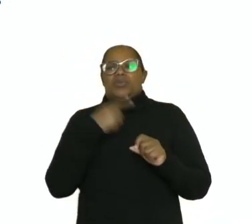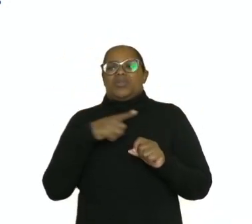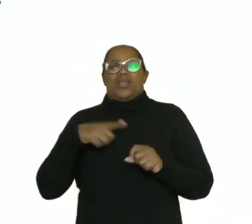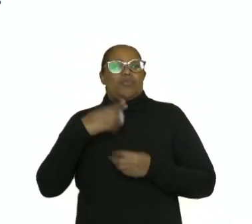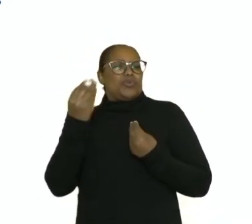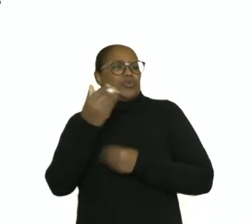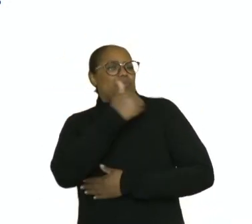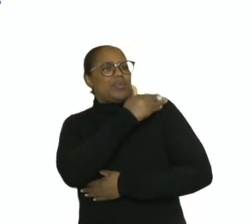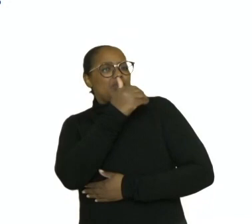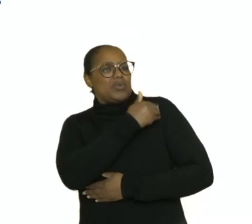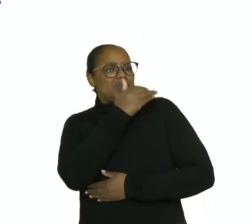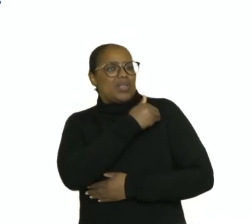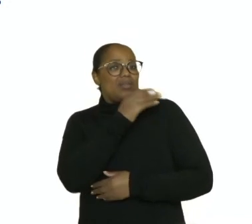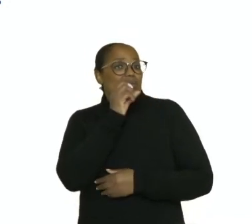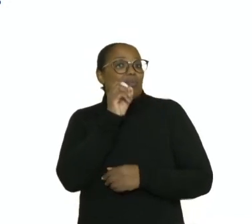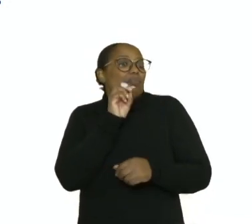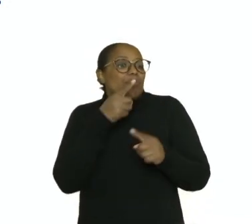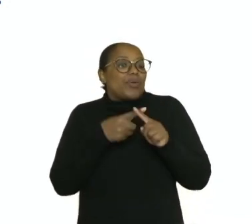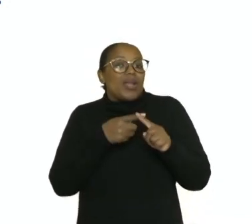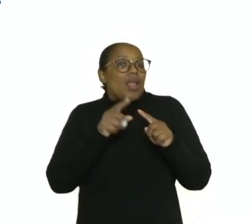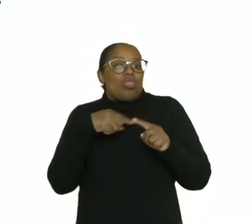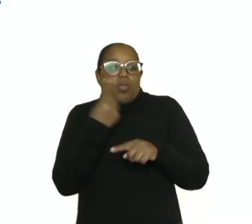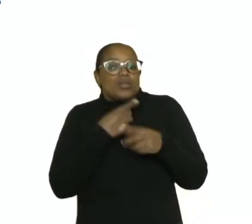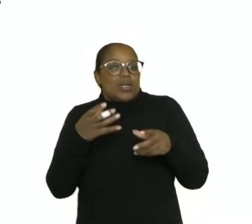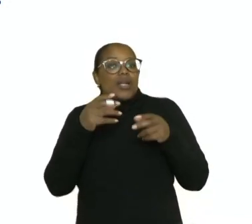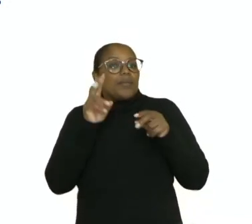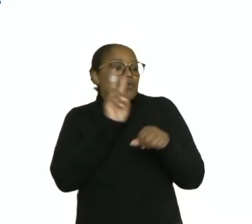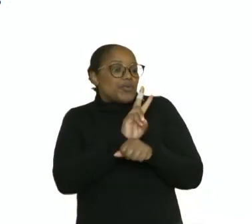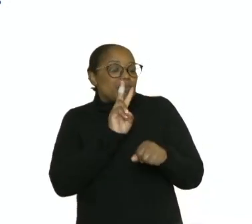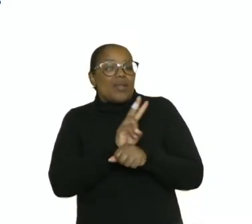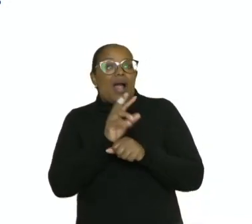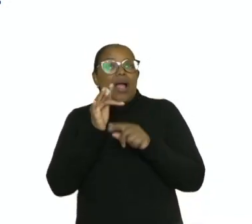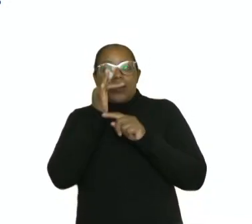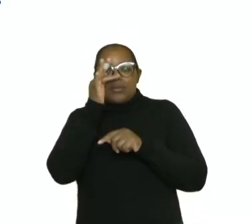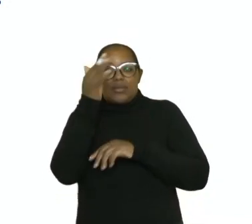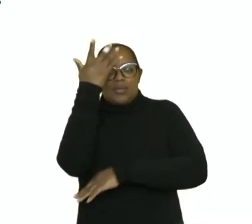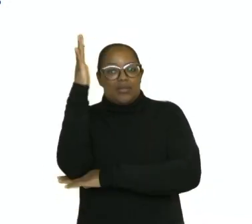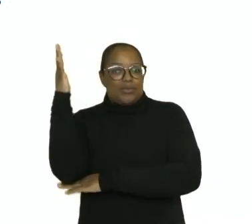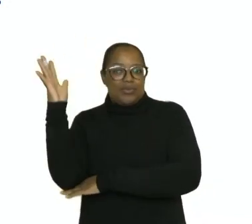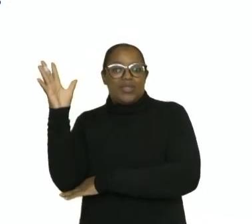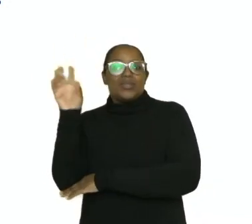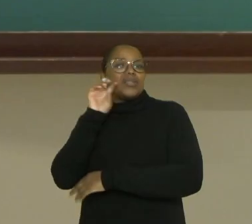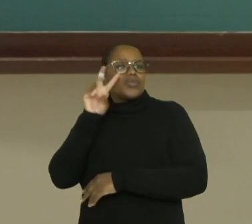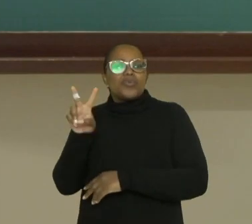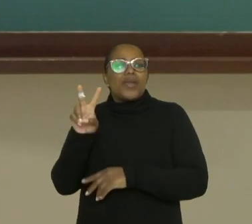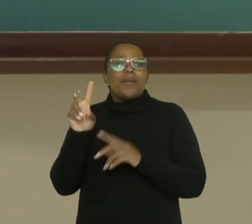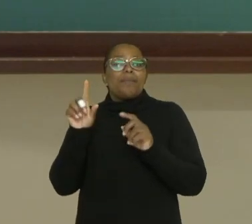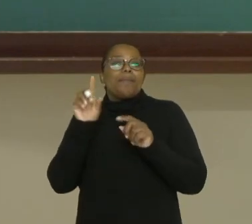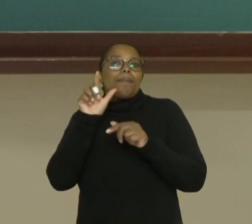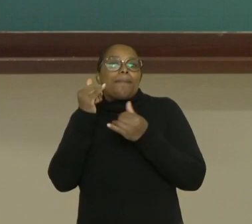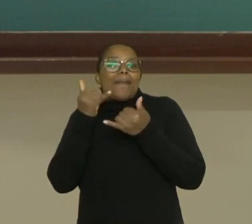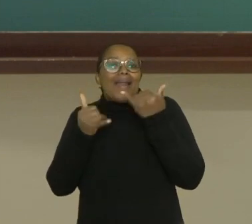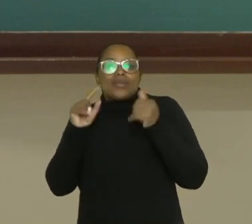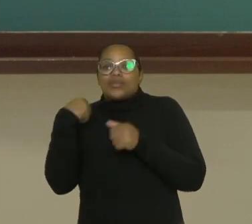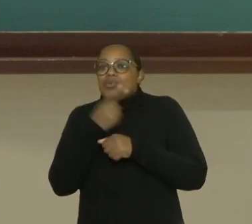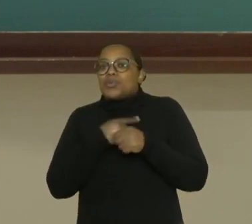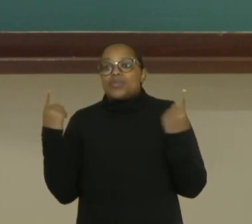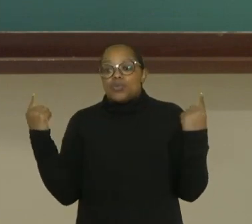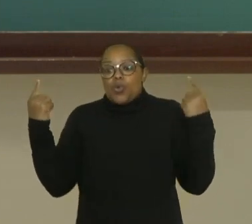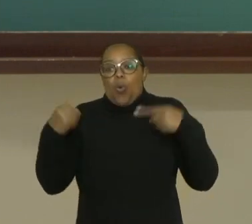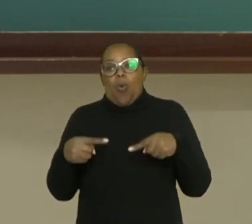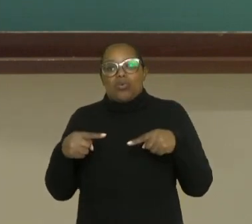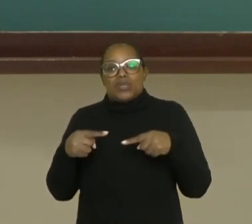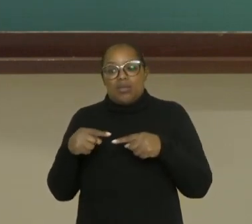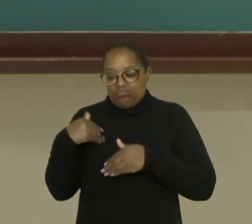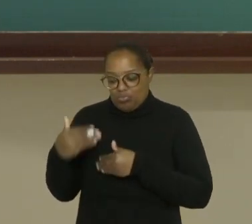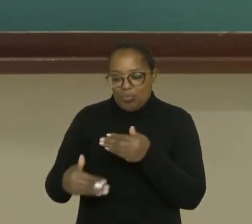por preservar a natureza, nos veem como se fôssemos contra o progresso. O que o pajé, o xamã Avajupoti,